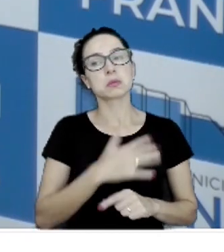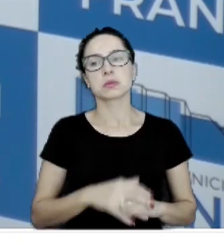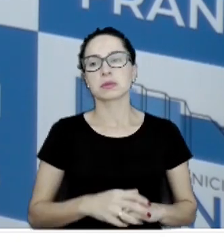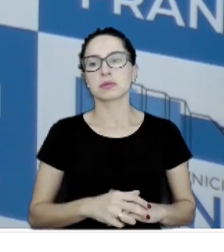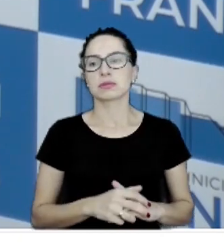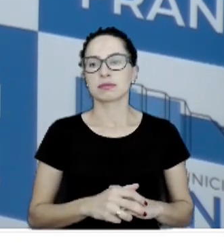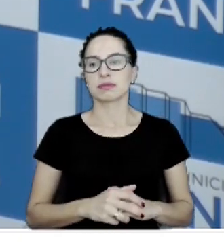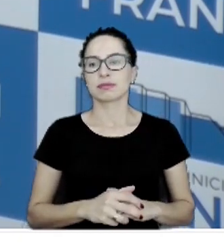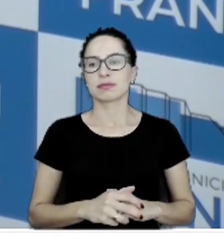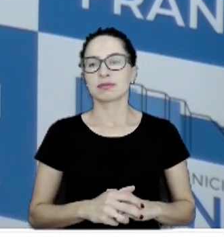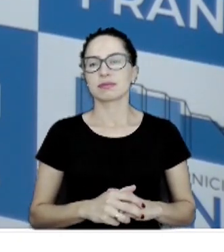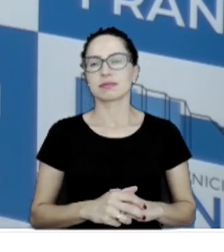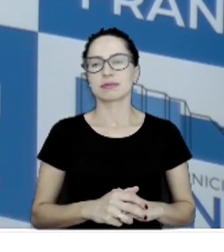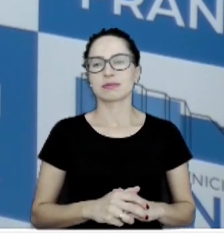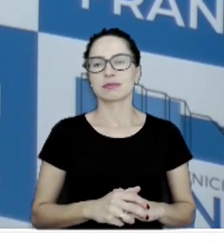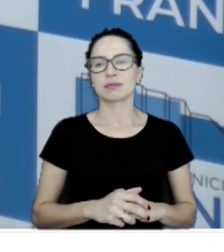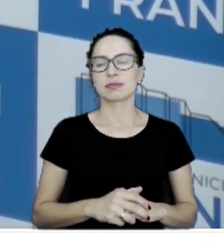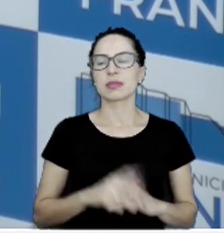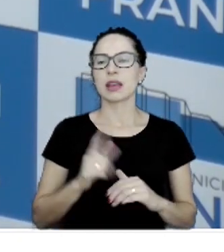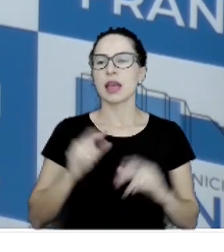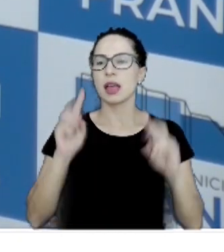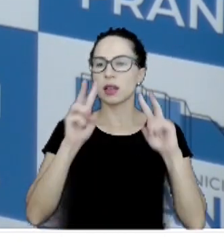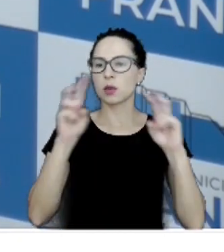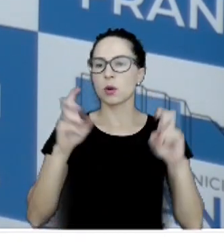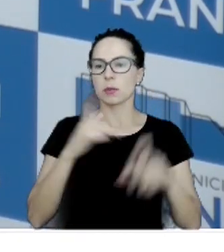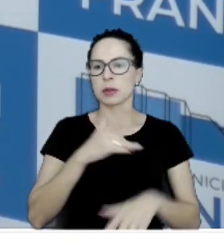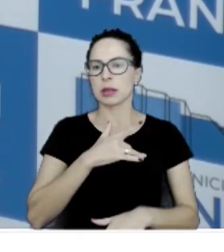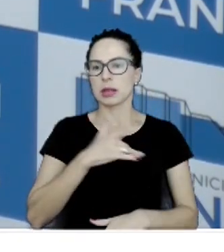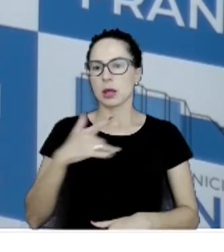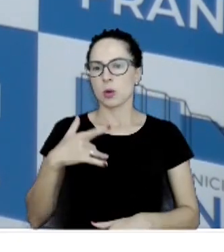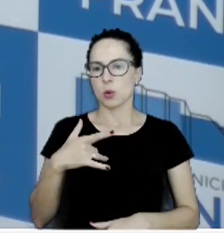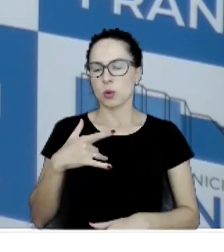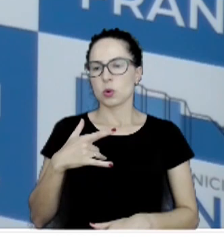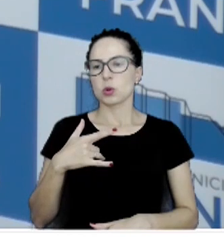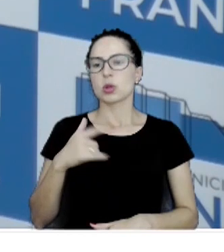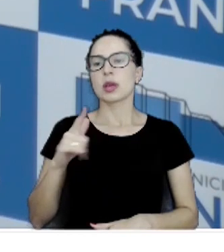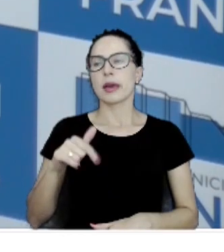A questão da saúde, que é um tema que a gente tem